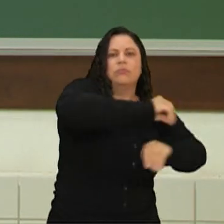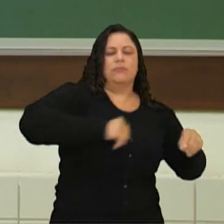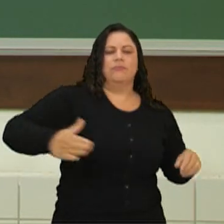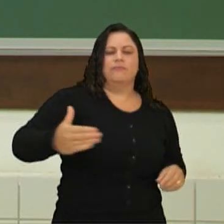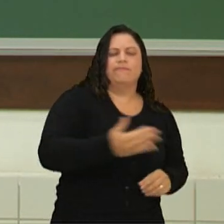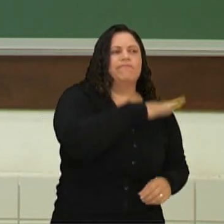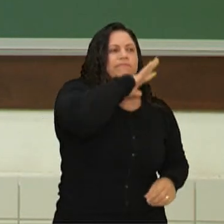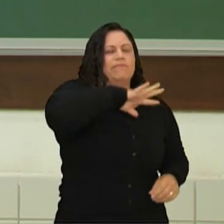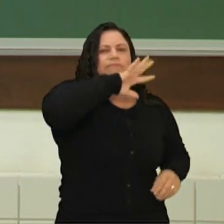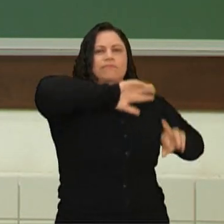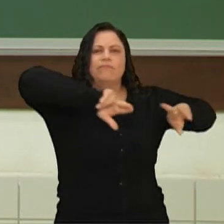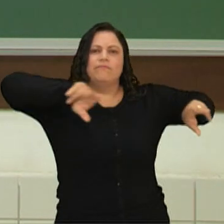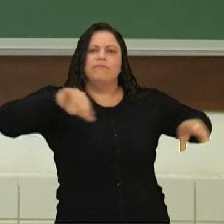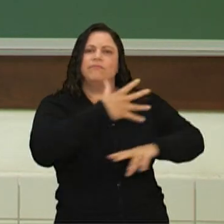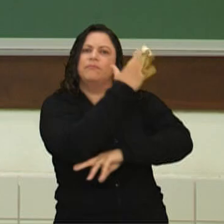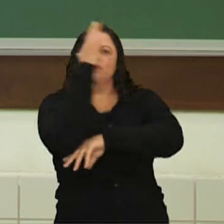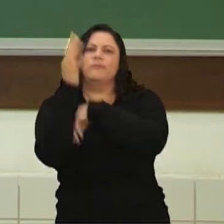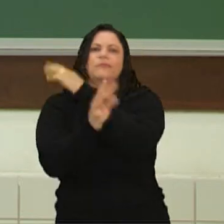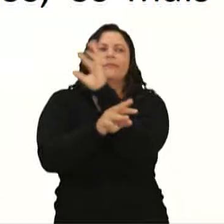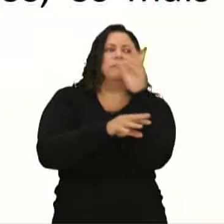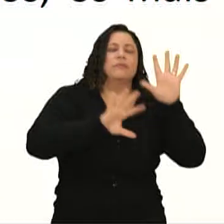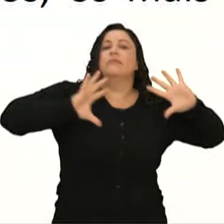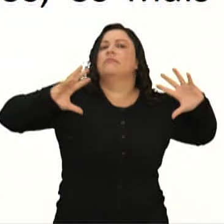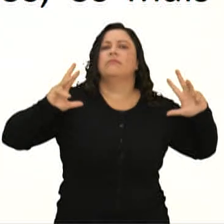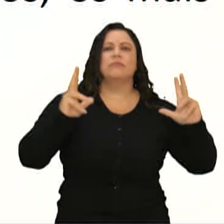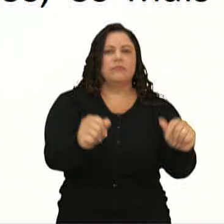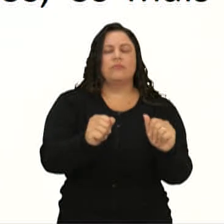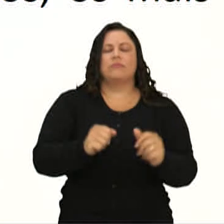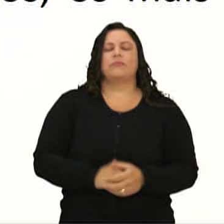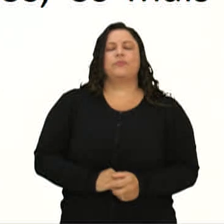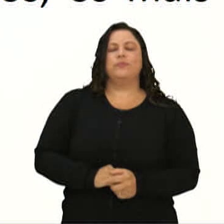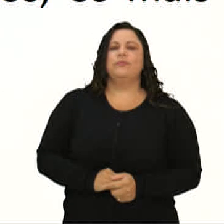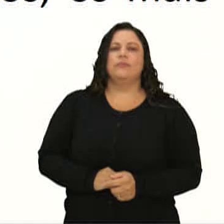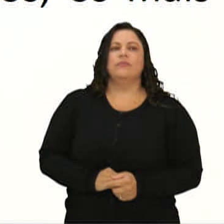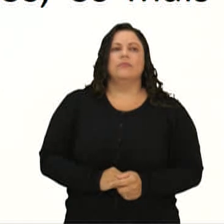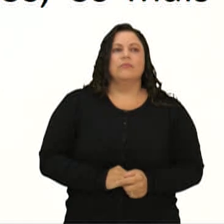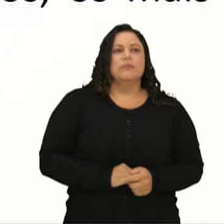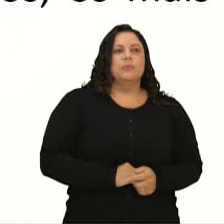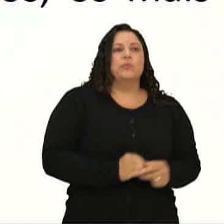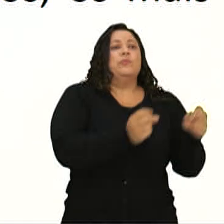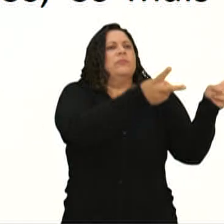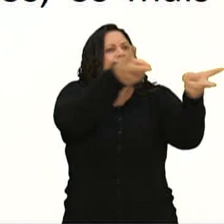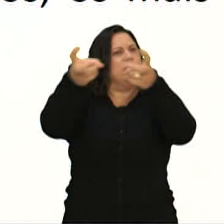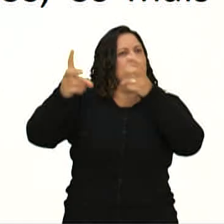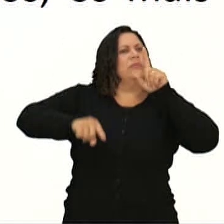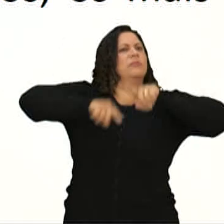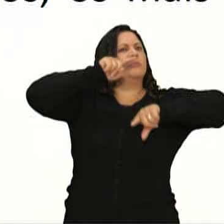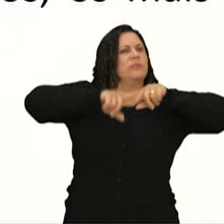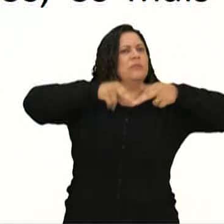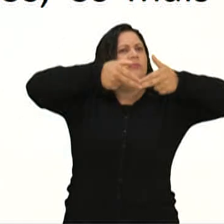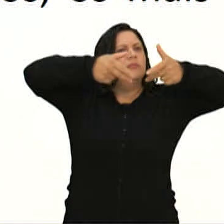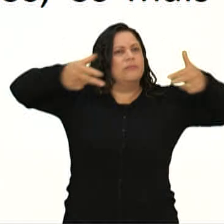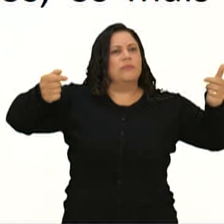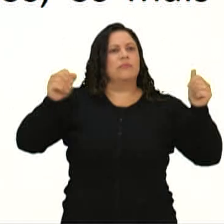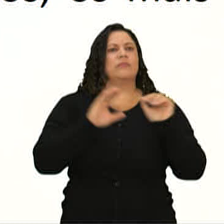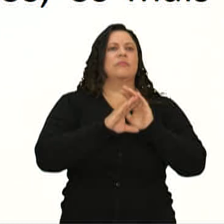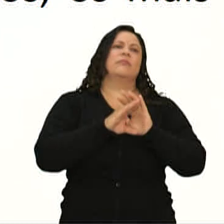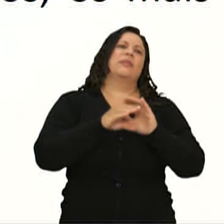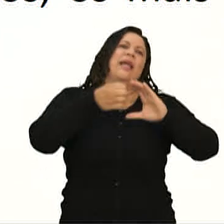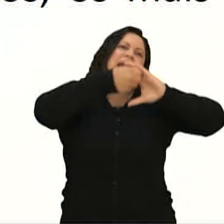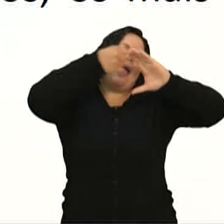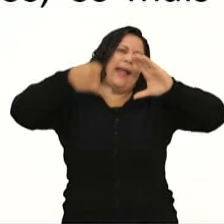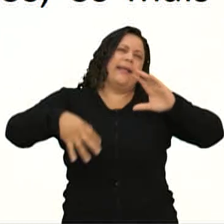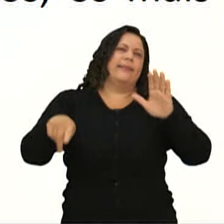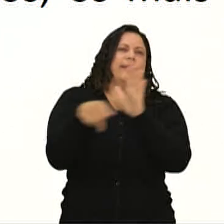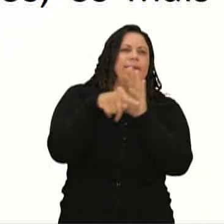estão presentes nesse meio. A visão materialista, que caracteriza a civilização ocidental, pode ter suas